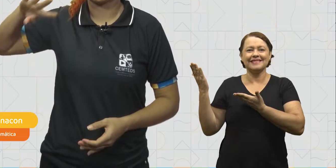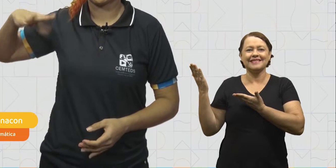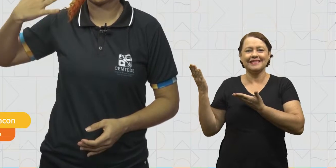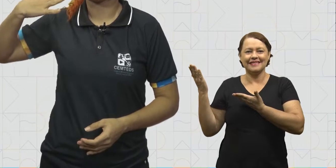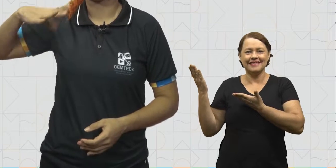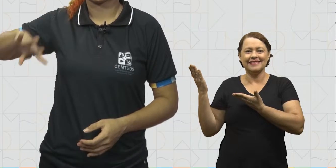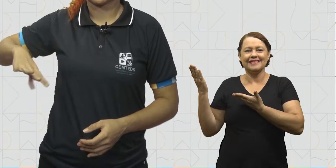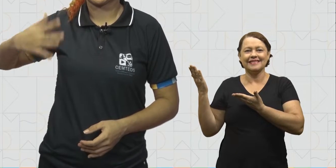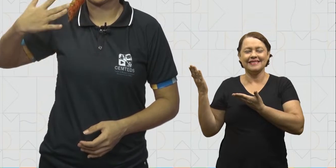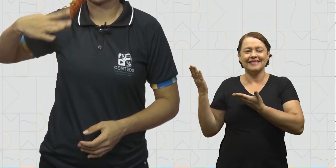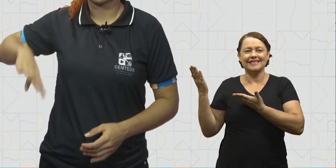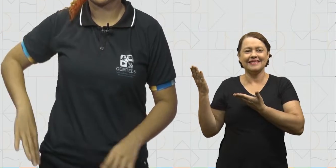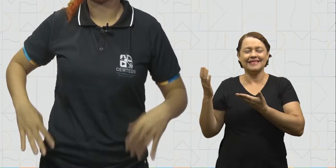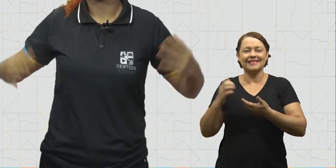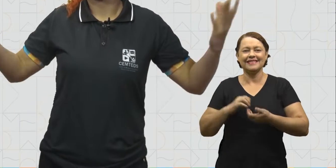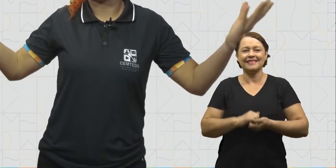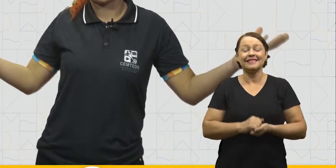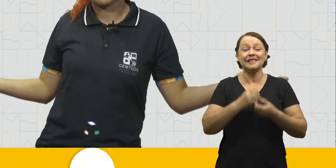é.